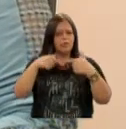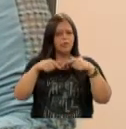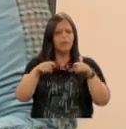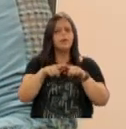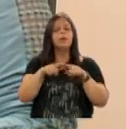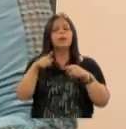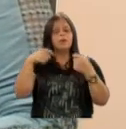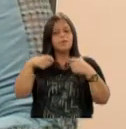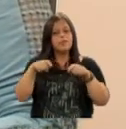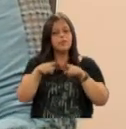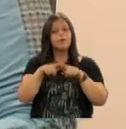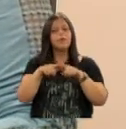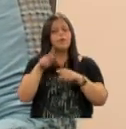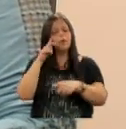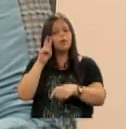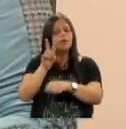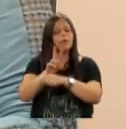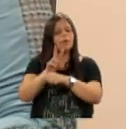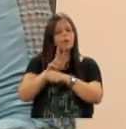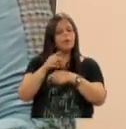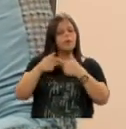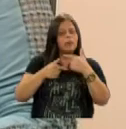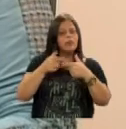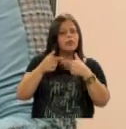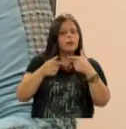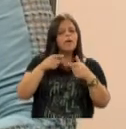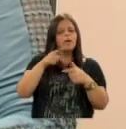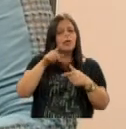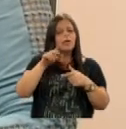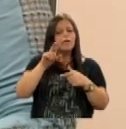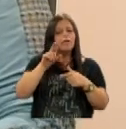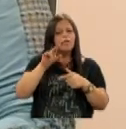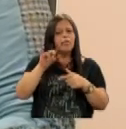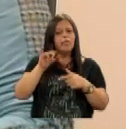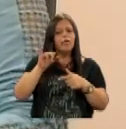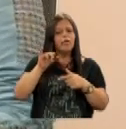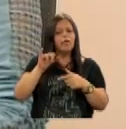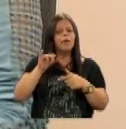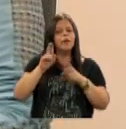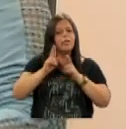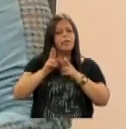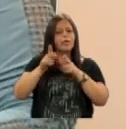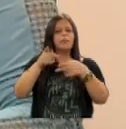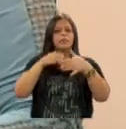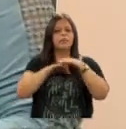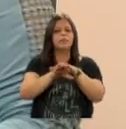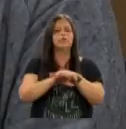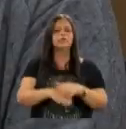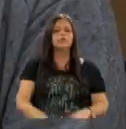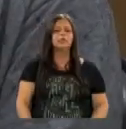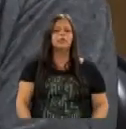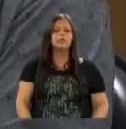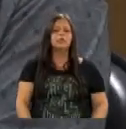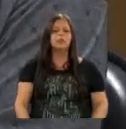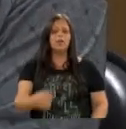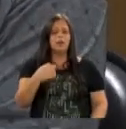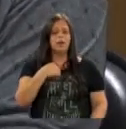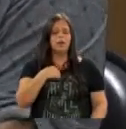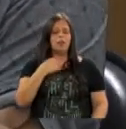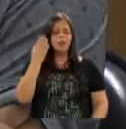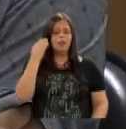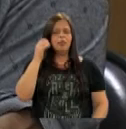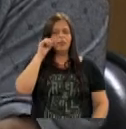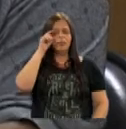mercado de trabalho mas ele precisa também ser acompanhados e trabalhar para que ele vá e permaneça nessa inclusão não tinha o